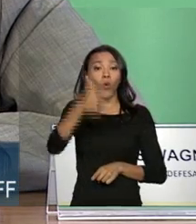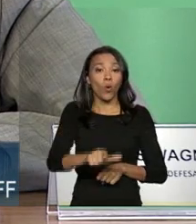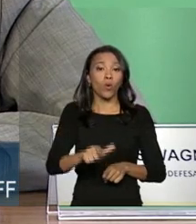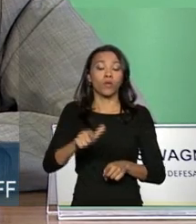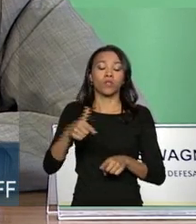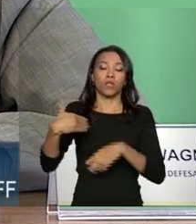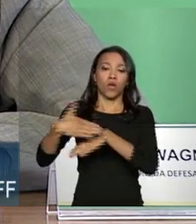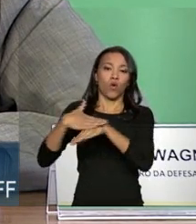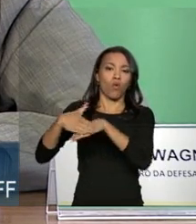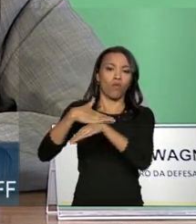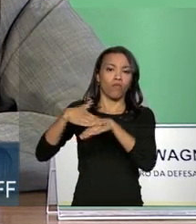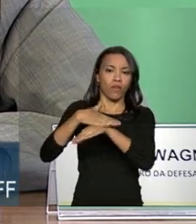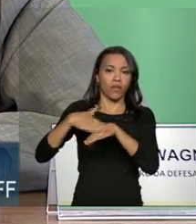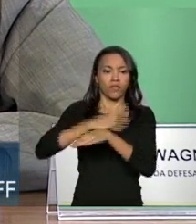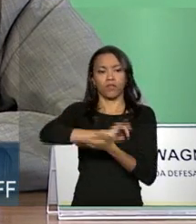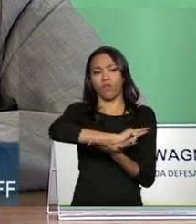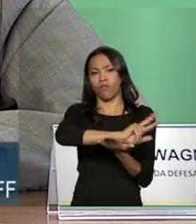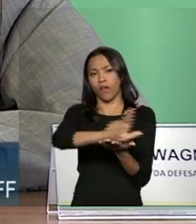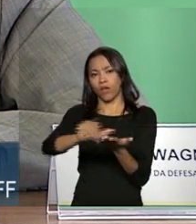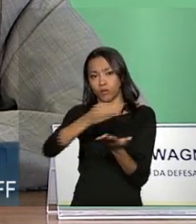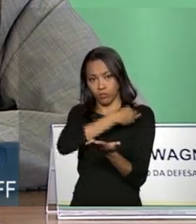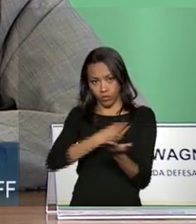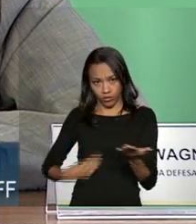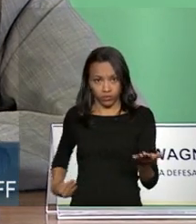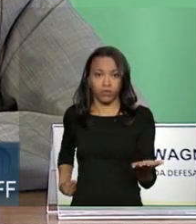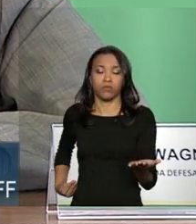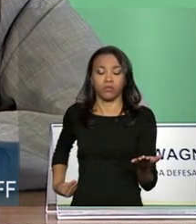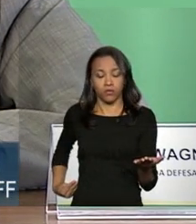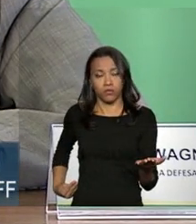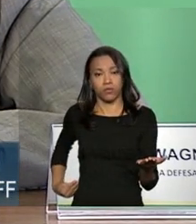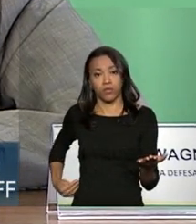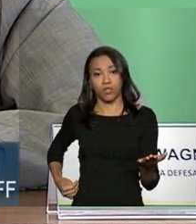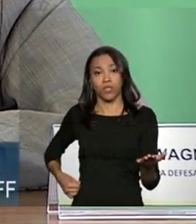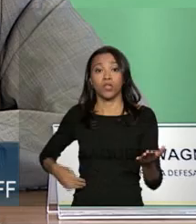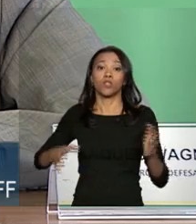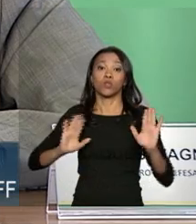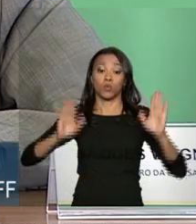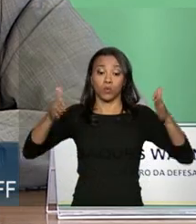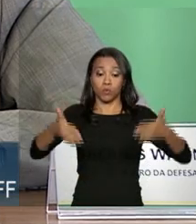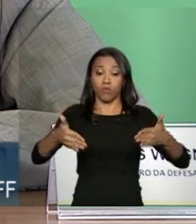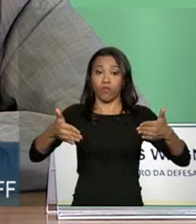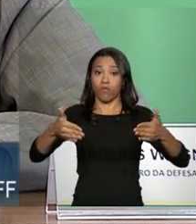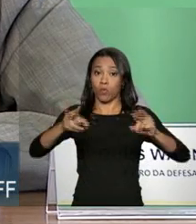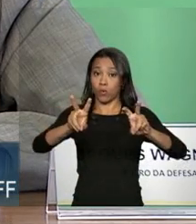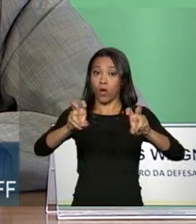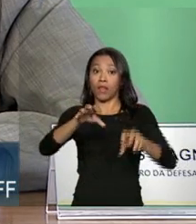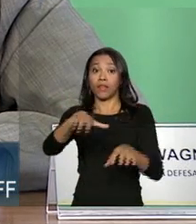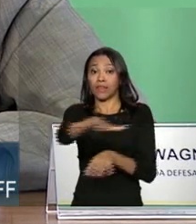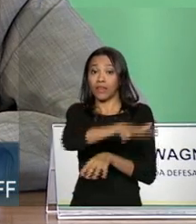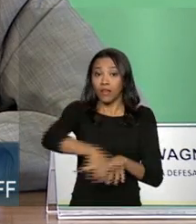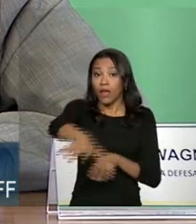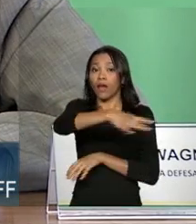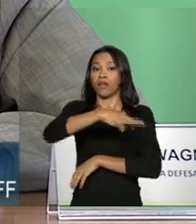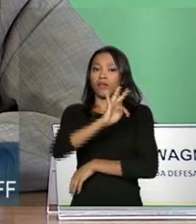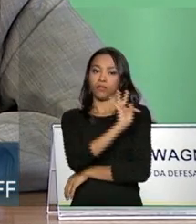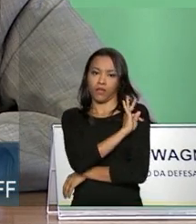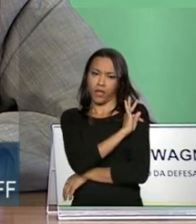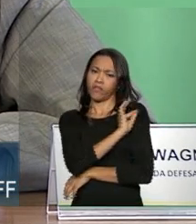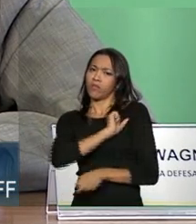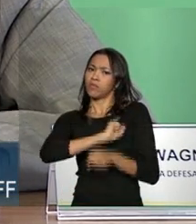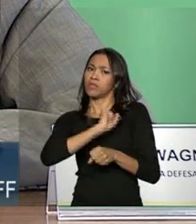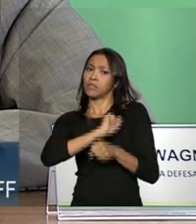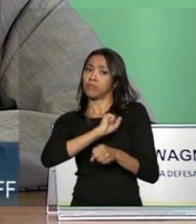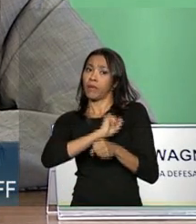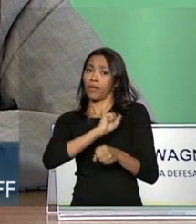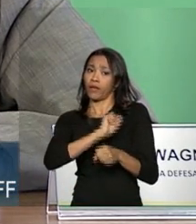os ministros apresentando essa defesa, com a área técnica, e vamos aguardar o julgamento